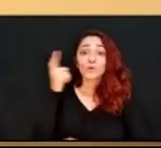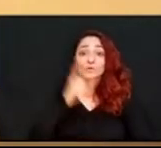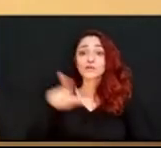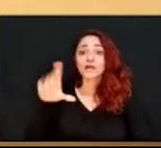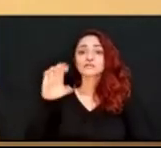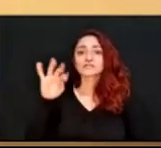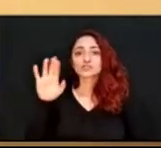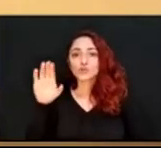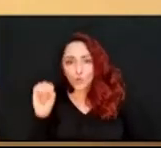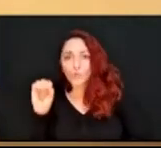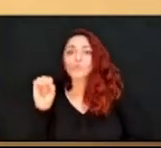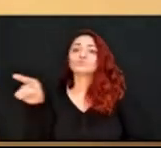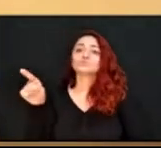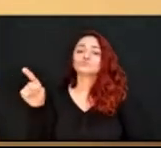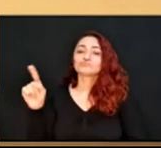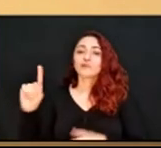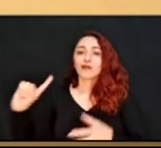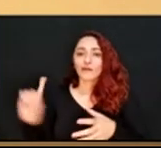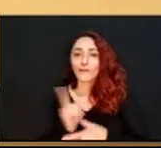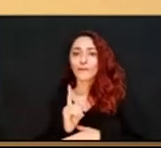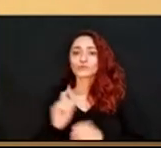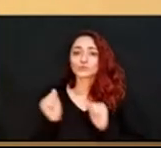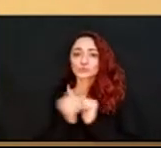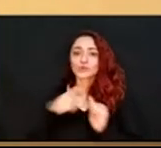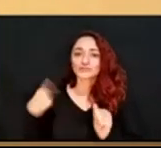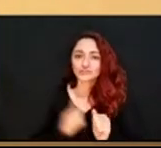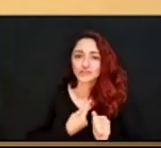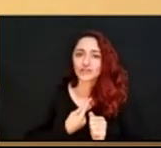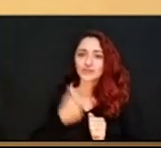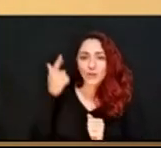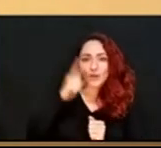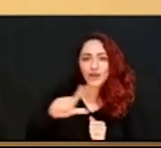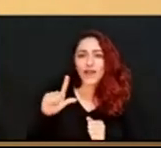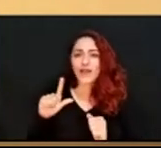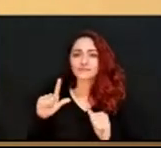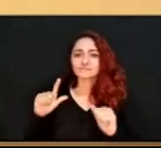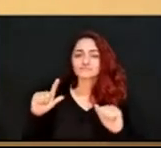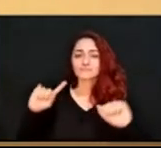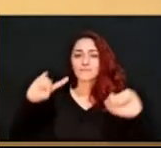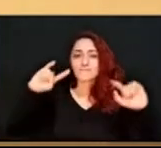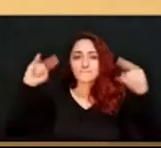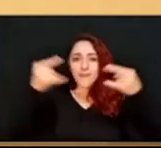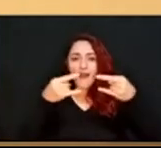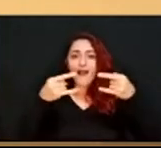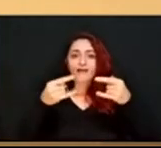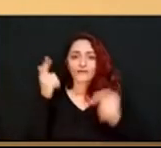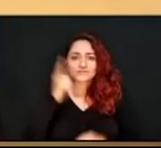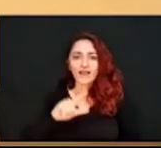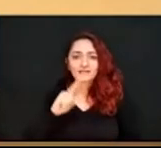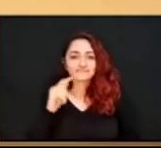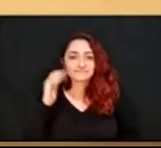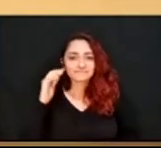conectado conosco é para gente poder encerrar não sei se dá para gente dividir a tela aqui oi Stephanie consegue nos